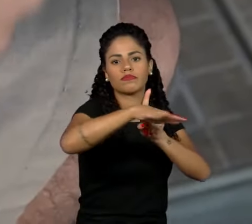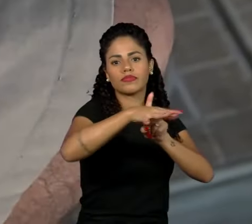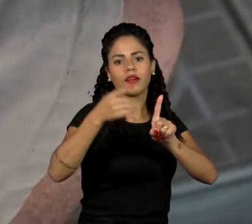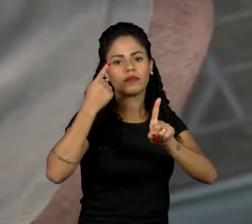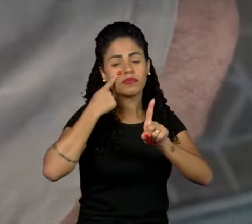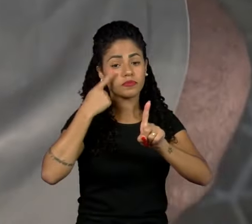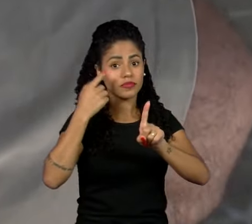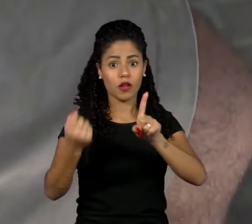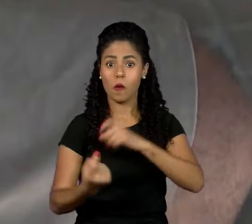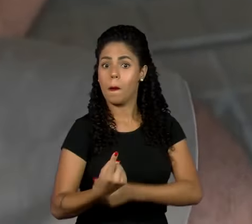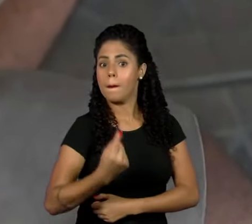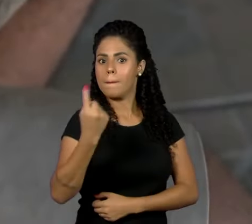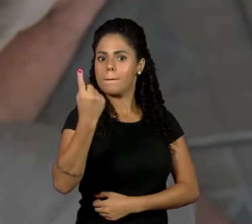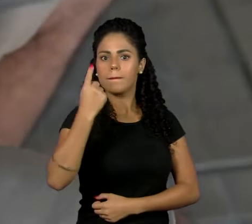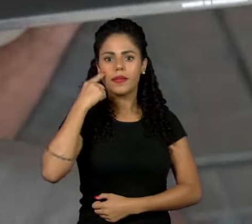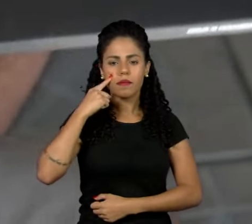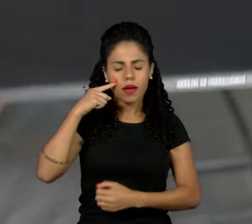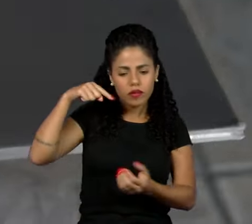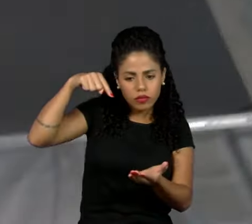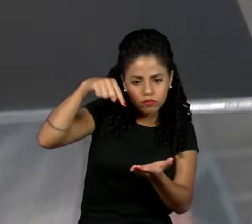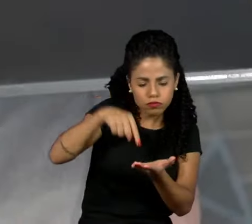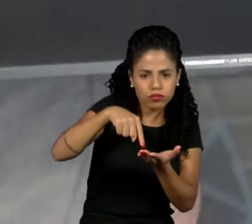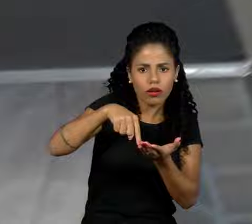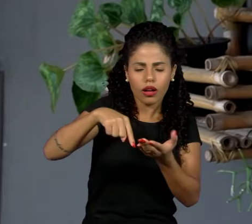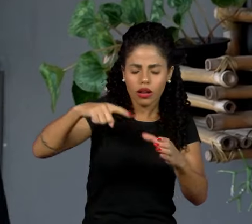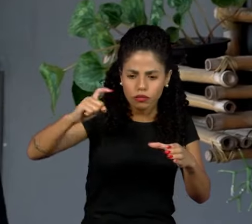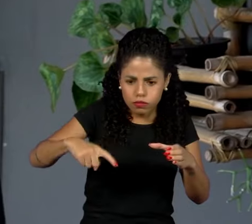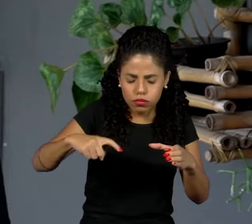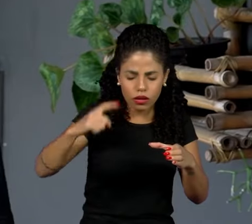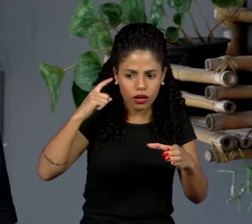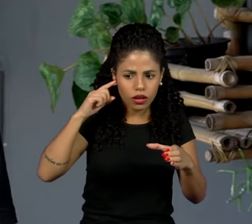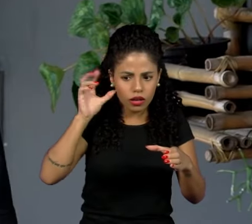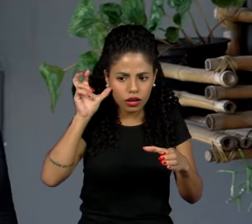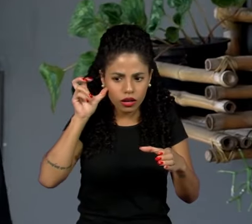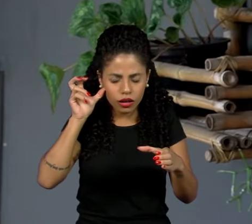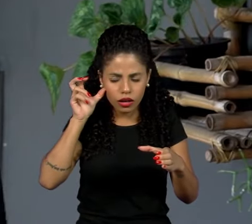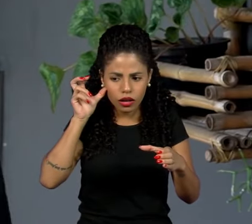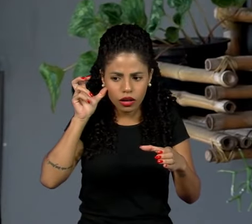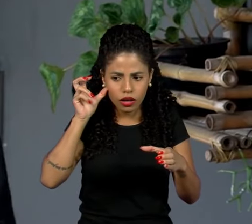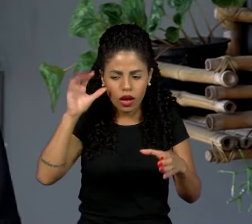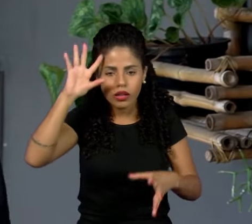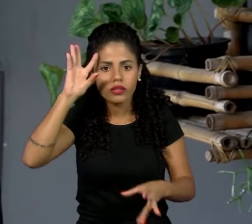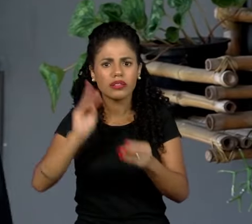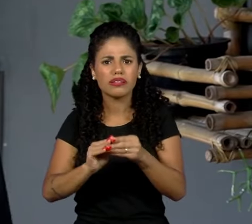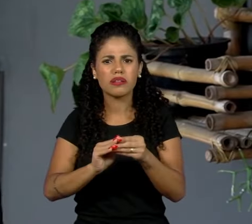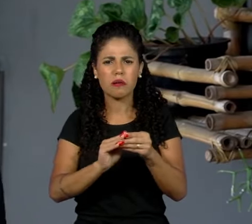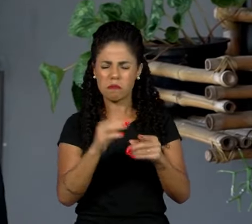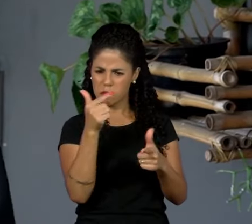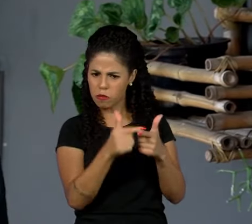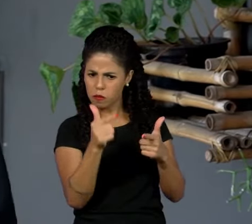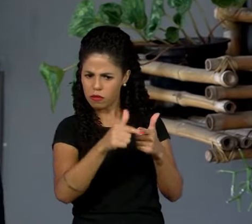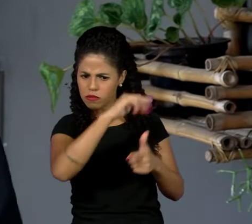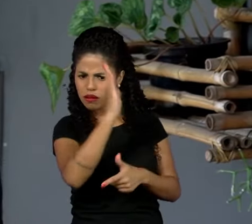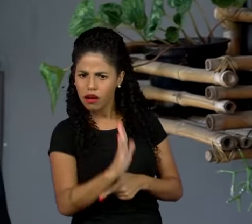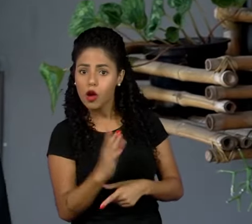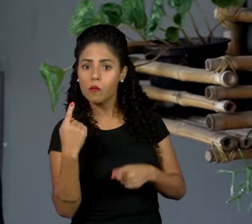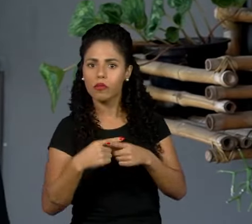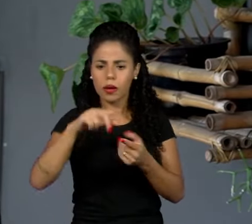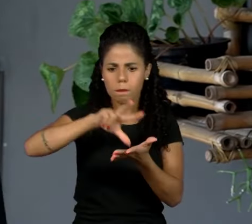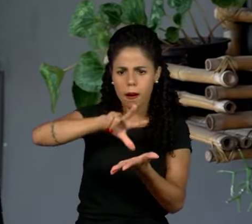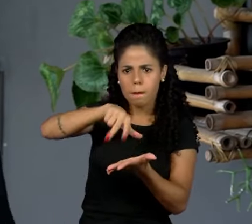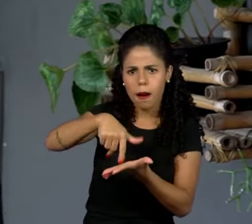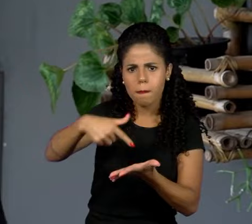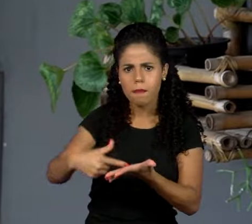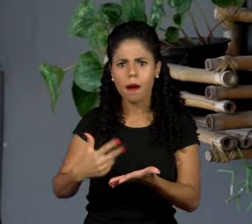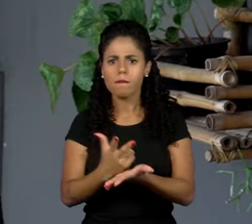foi o primeiro disco que eu olhei, que eu consegui entender e falar, cara, existe um problema no Brasil. Então o rap, ele tem esse poder de